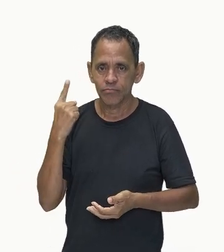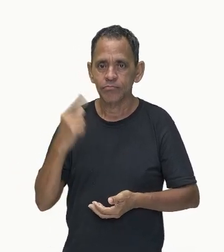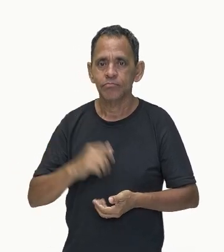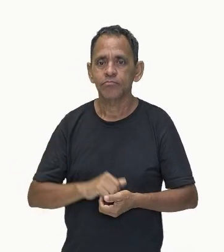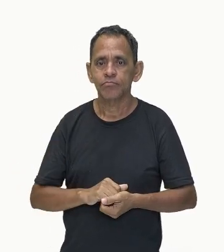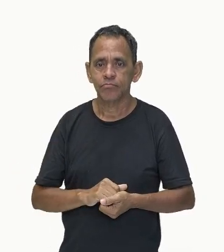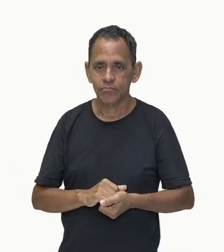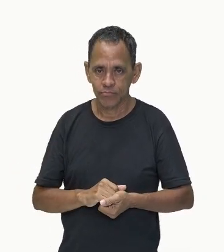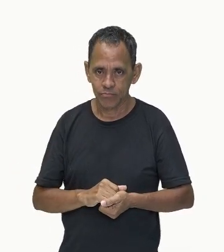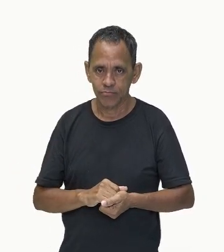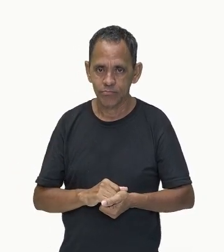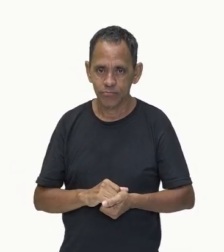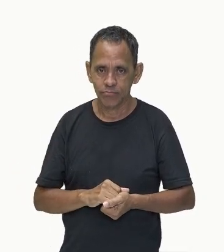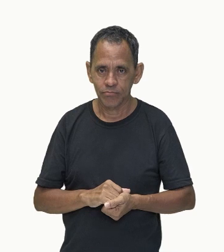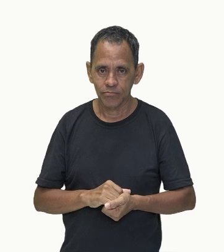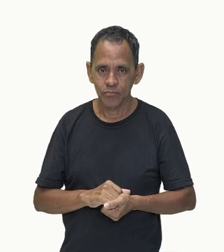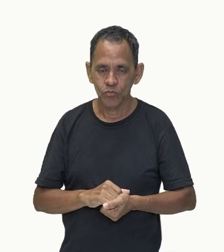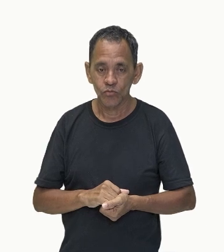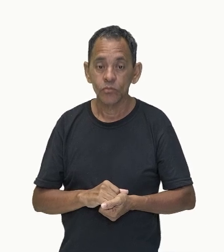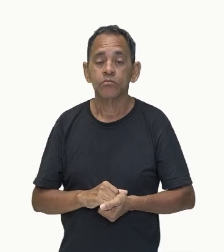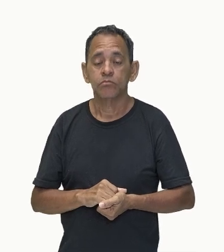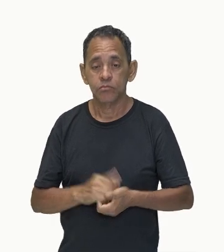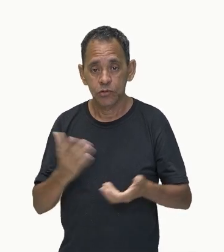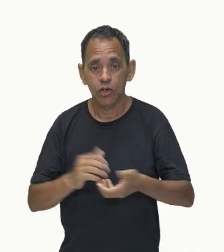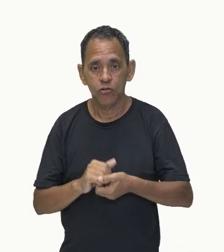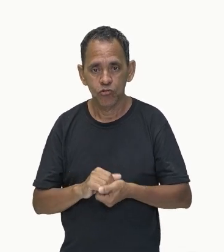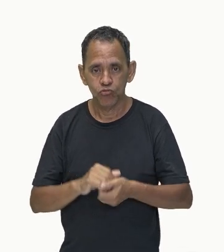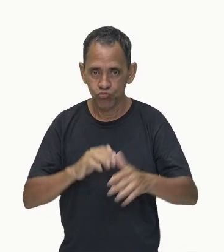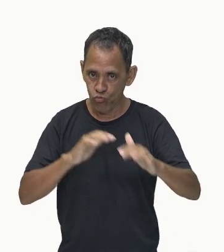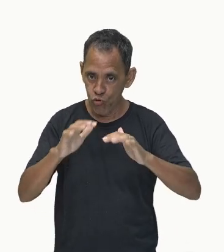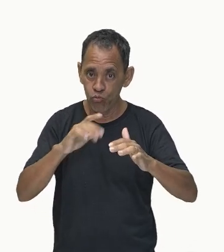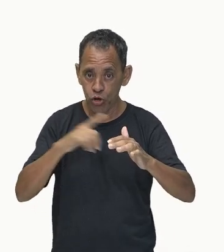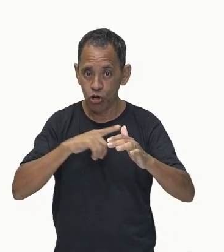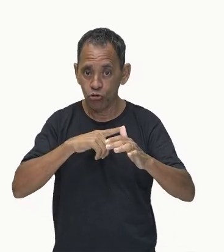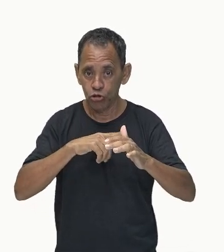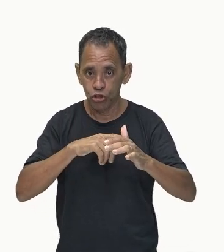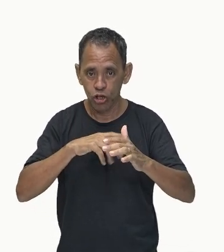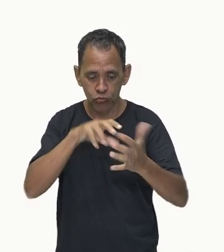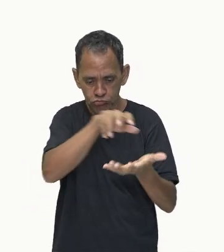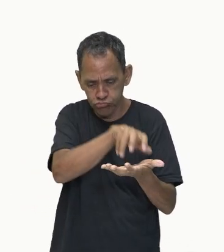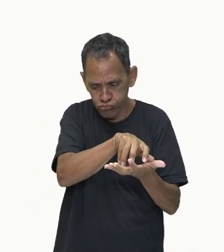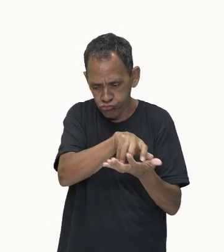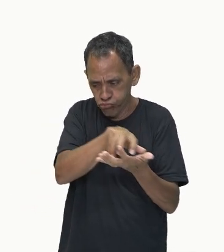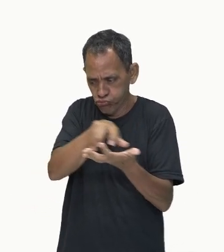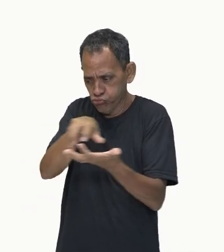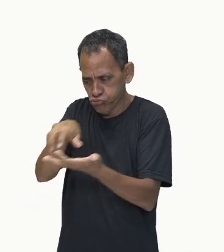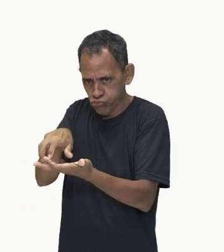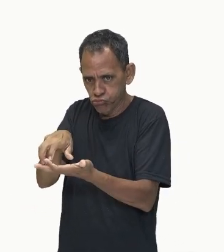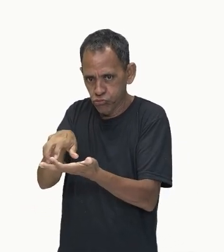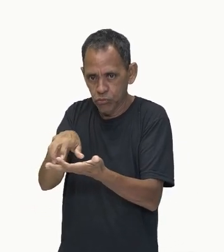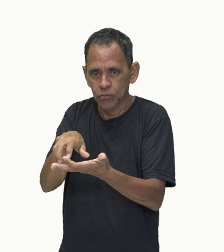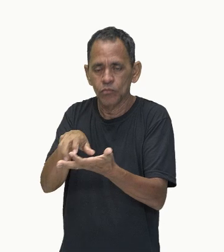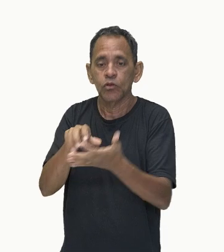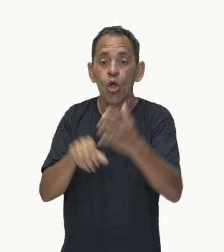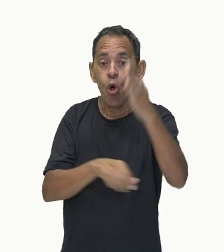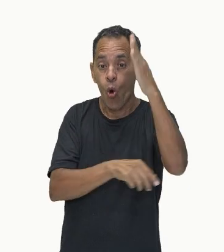se movimentou foi de 20 metros. E o ângulo de inclinação foi de 60 graus. Aqui o θ,